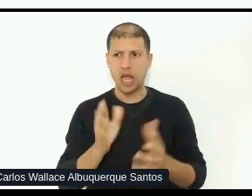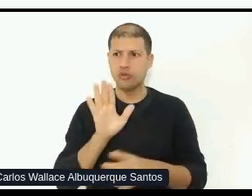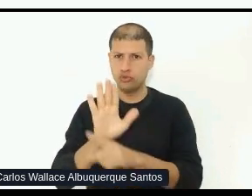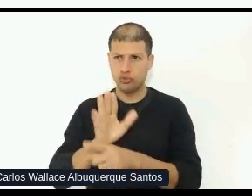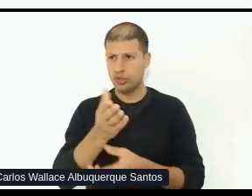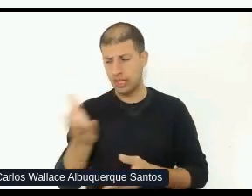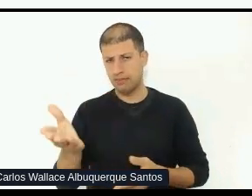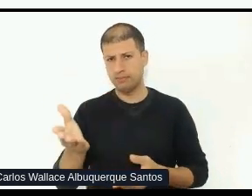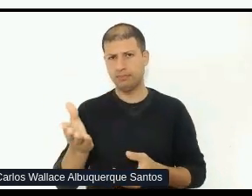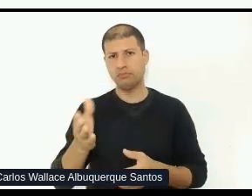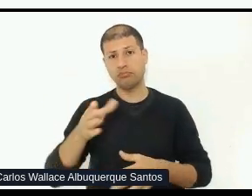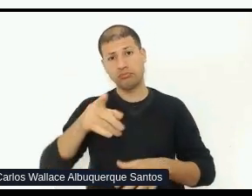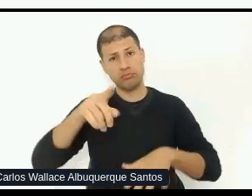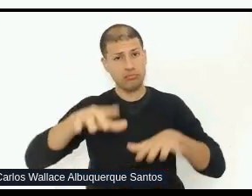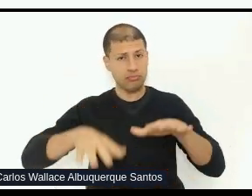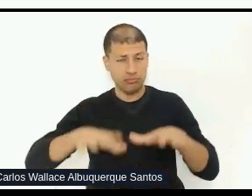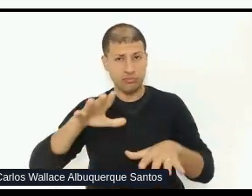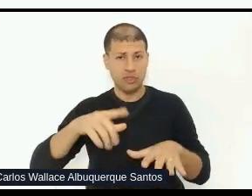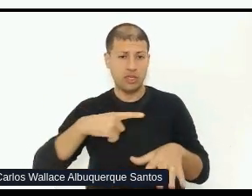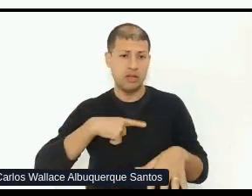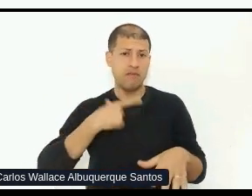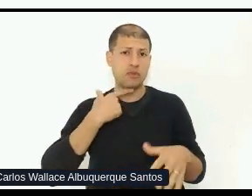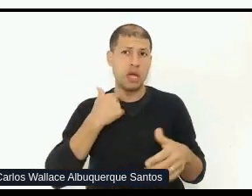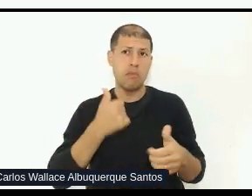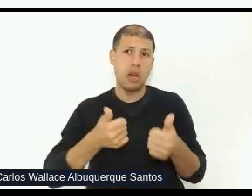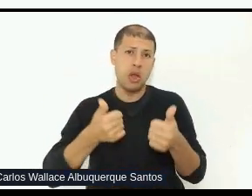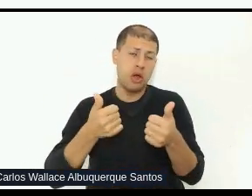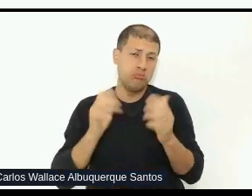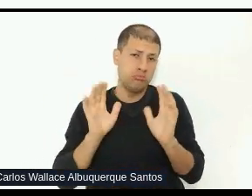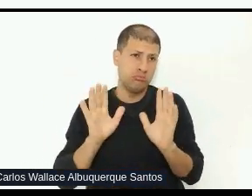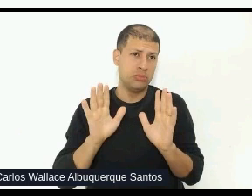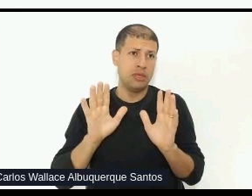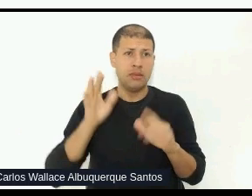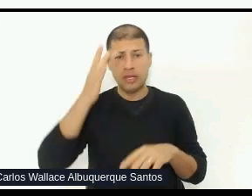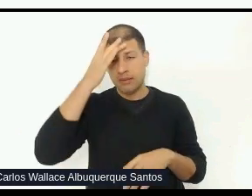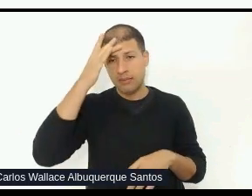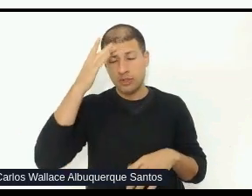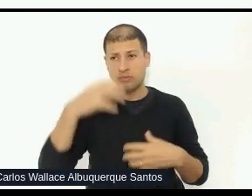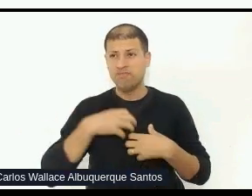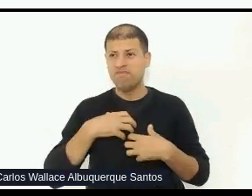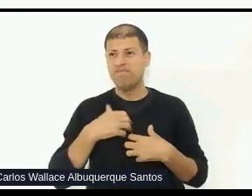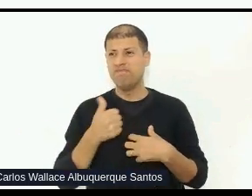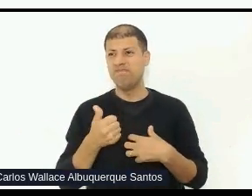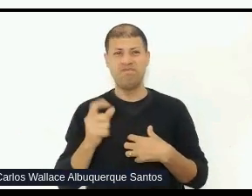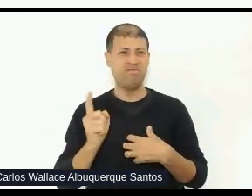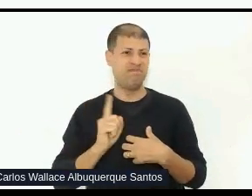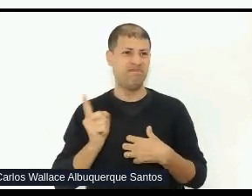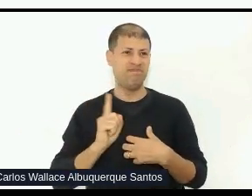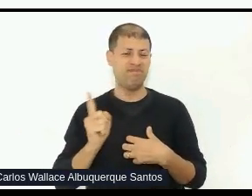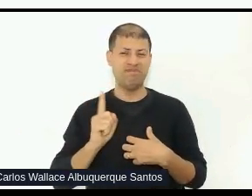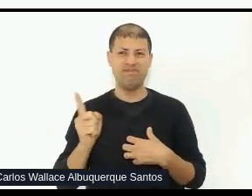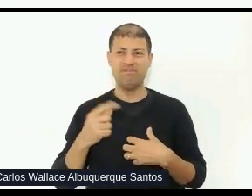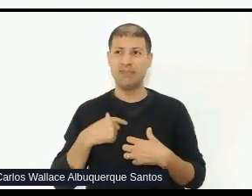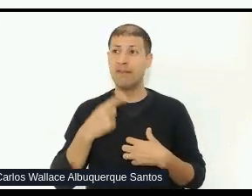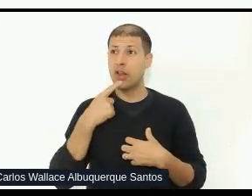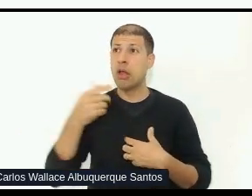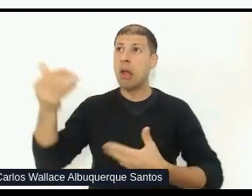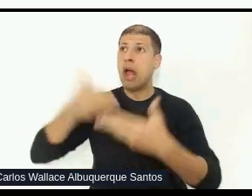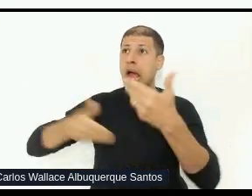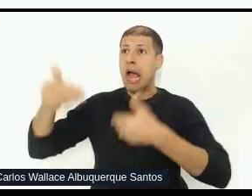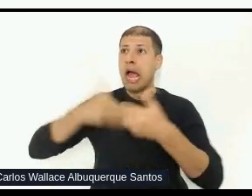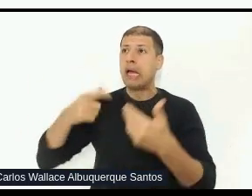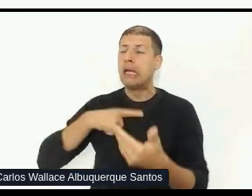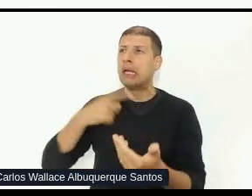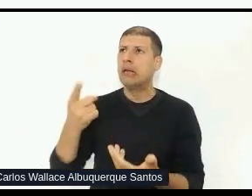você talvez teve a melhor da intenção, tudo. Mas a pessoa não se sentiu, de fato, acolhido, aquela ação, às vezes, não